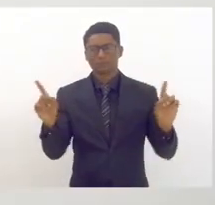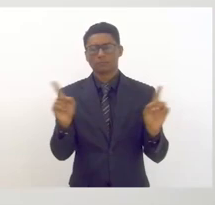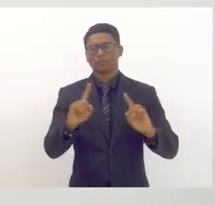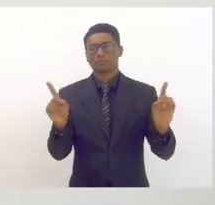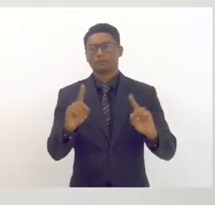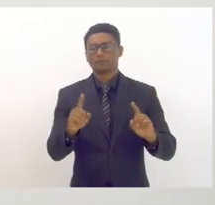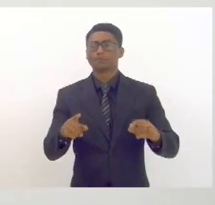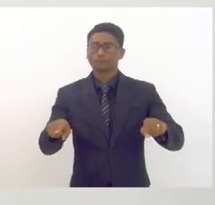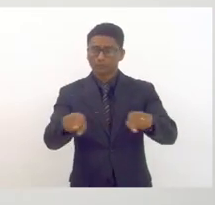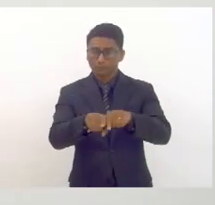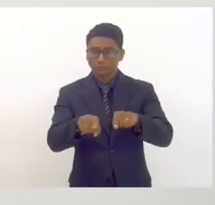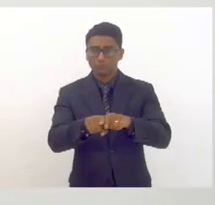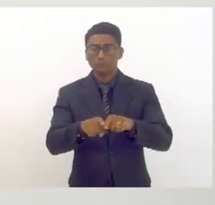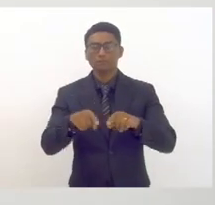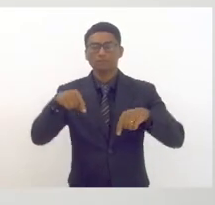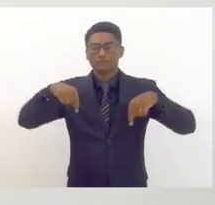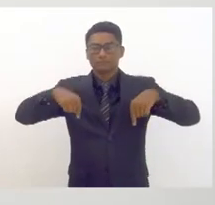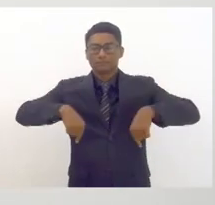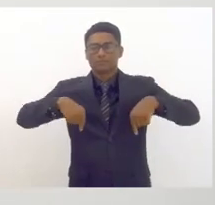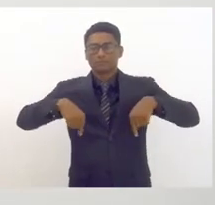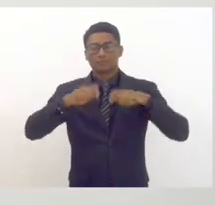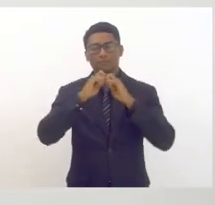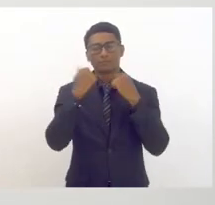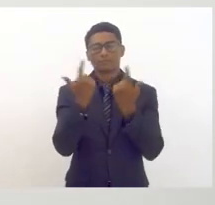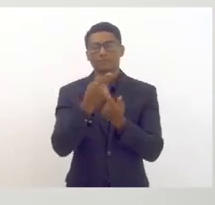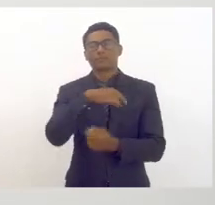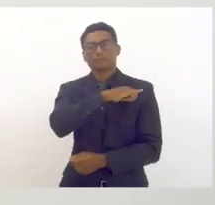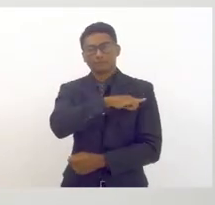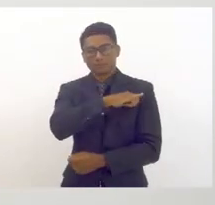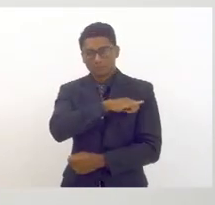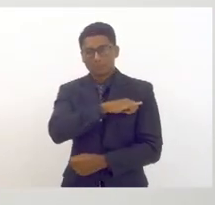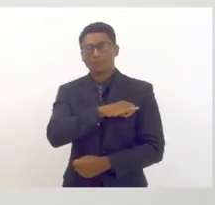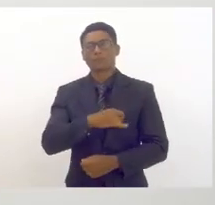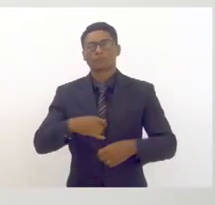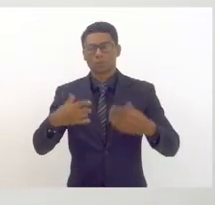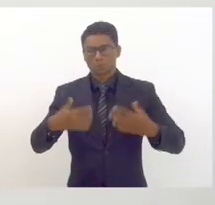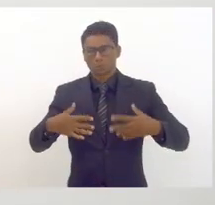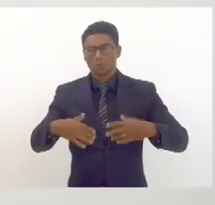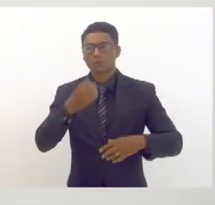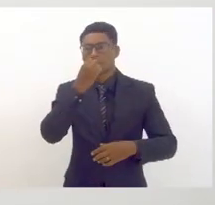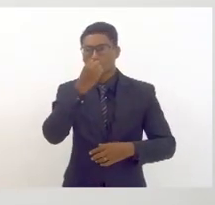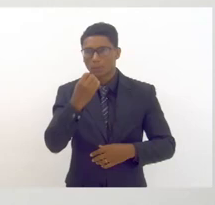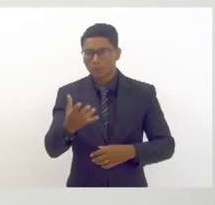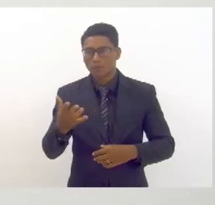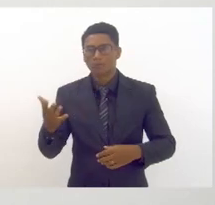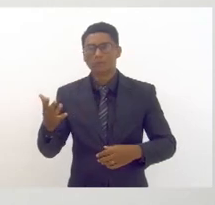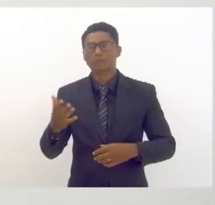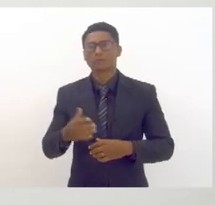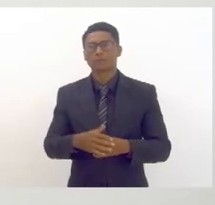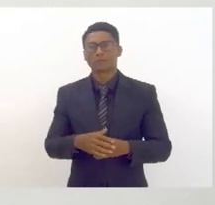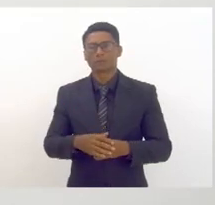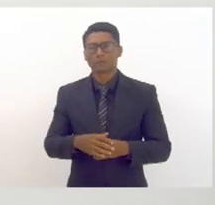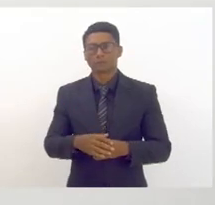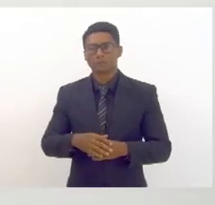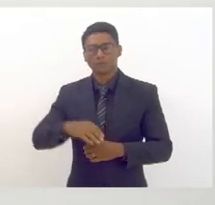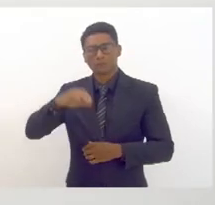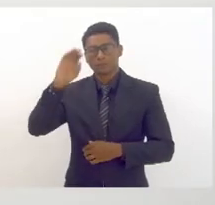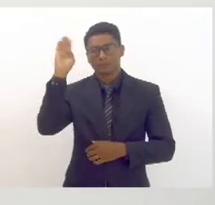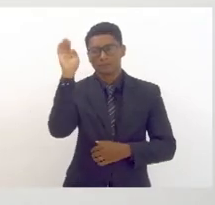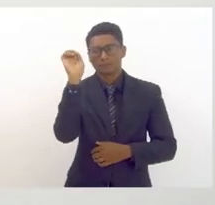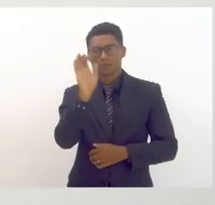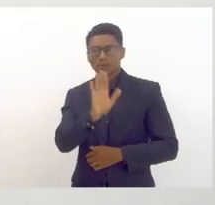vanguarda, né, a nossa Alerj, inovando e levando um benefício para todo, para toda a